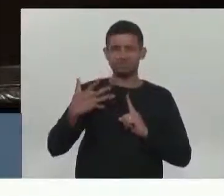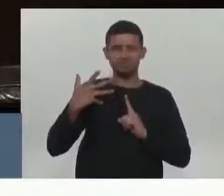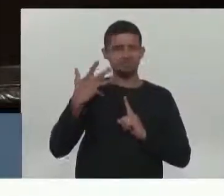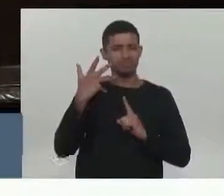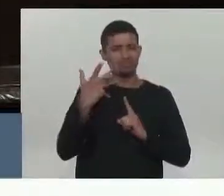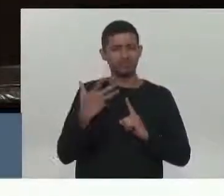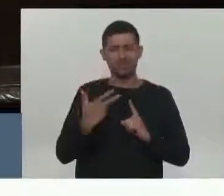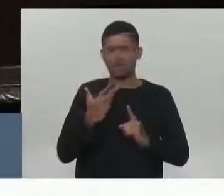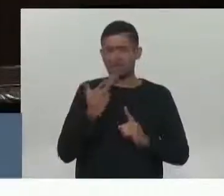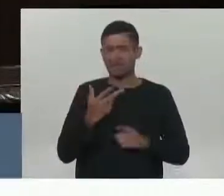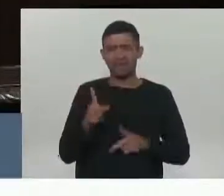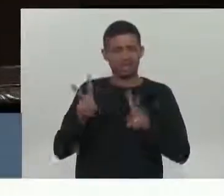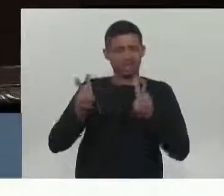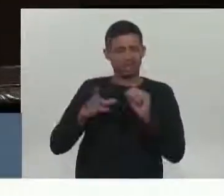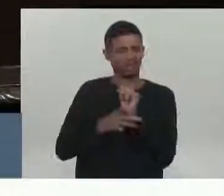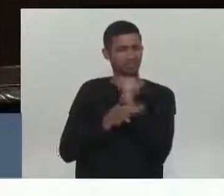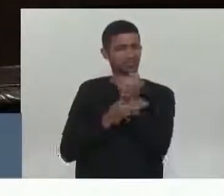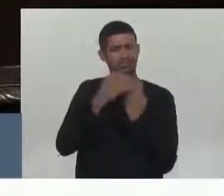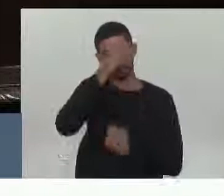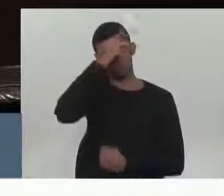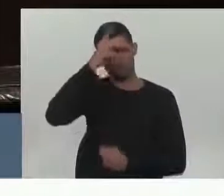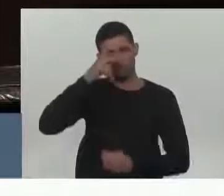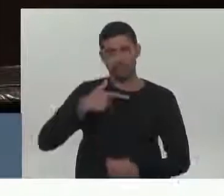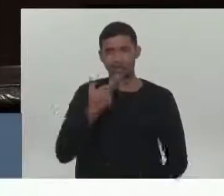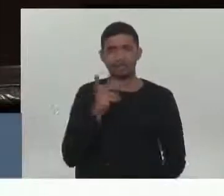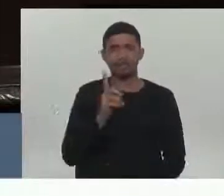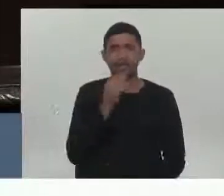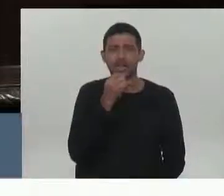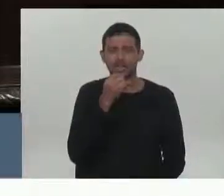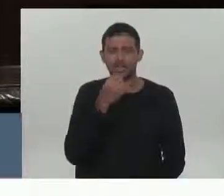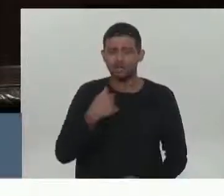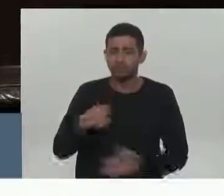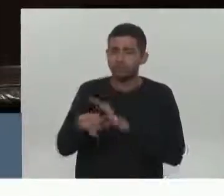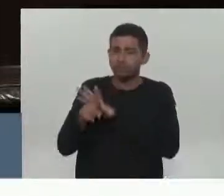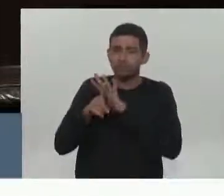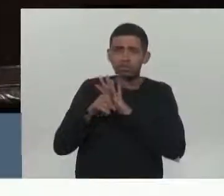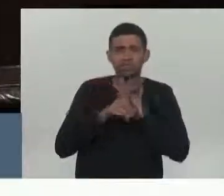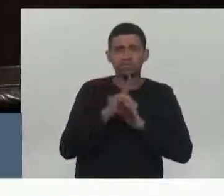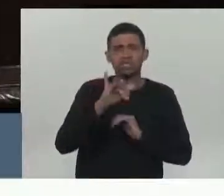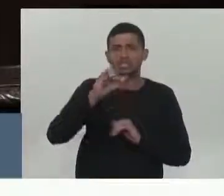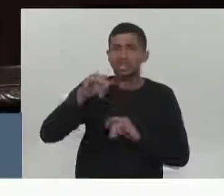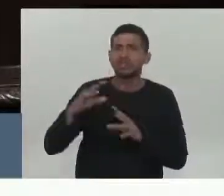tratando de coisas da segurança pública, sem dizer, por exemplo, os dados que eu disse.